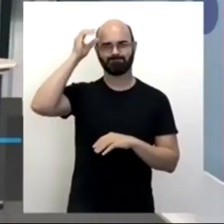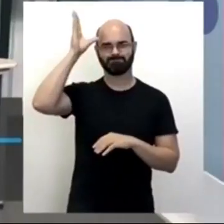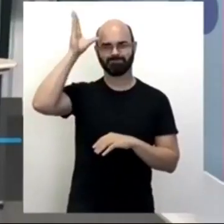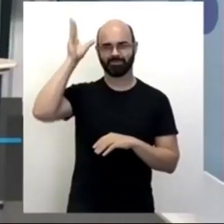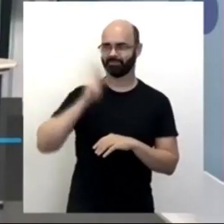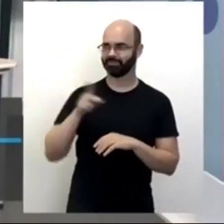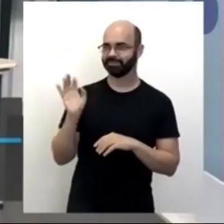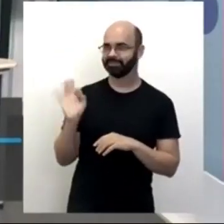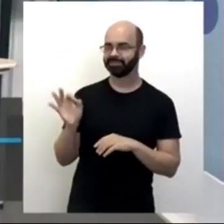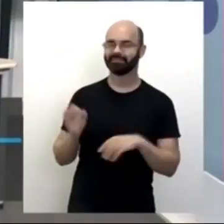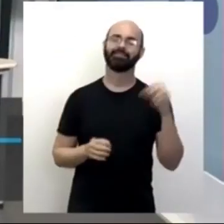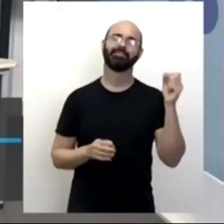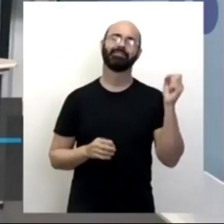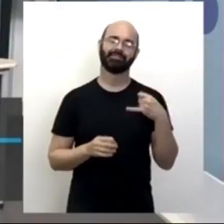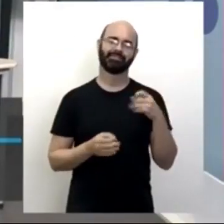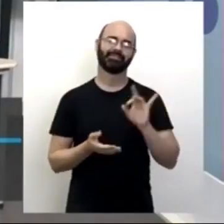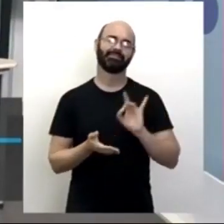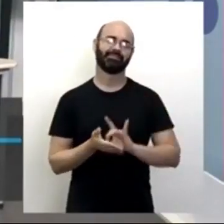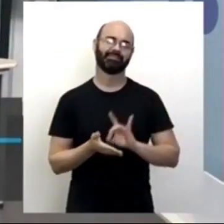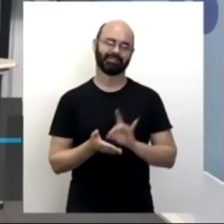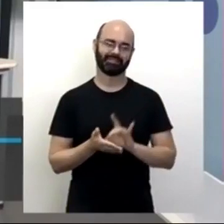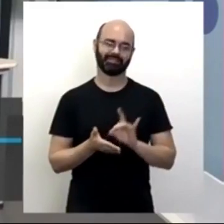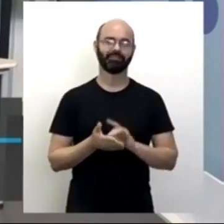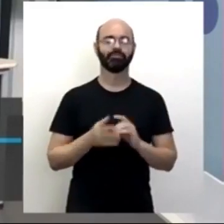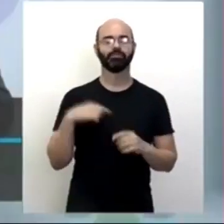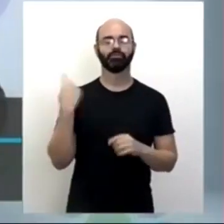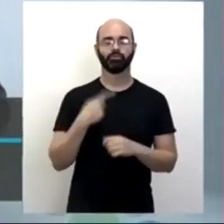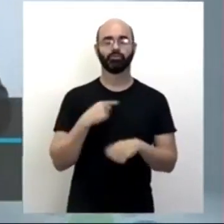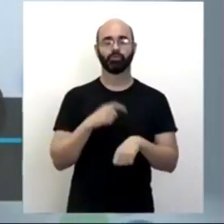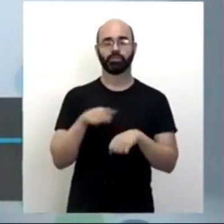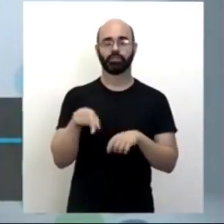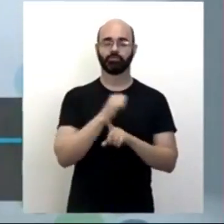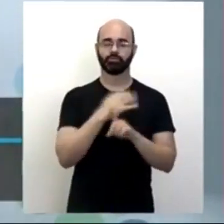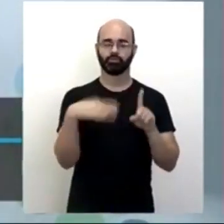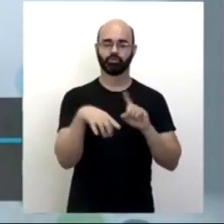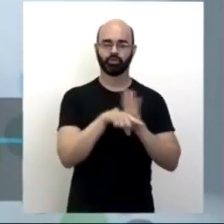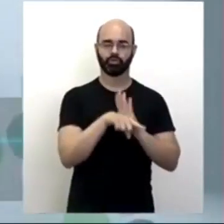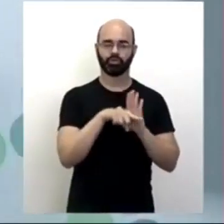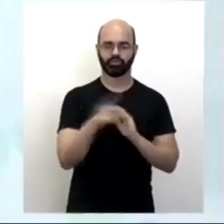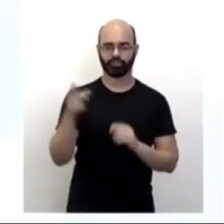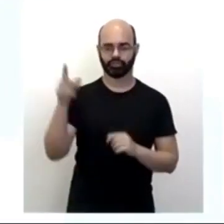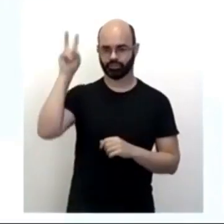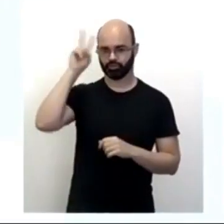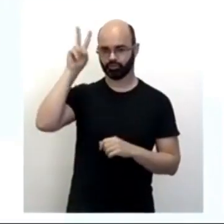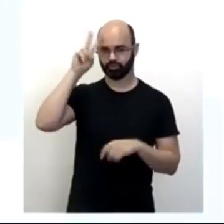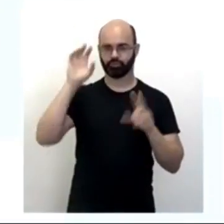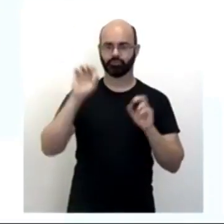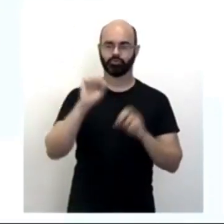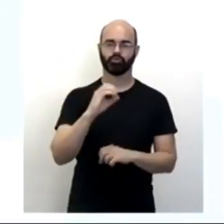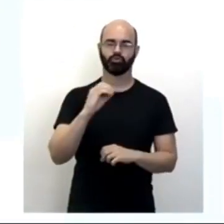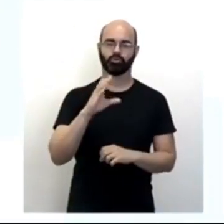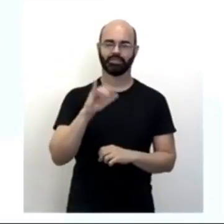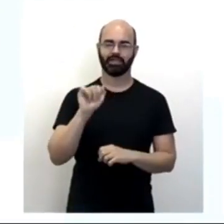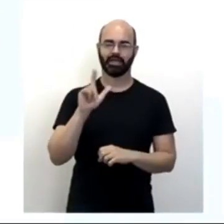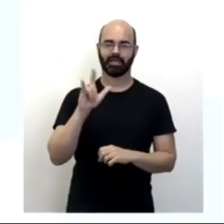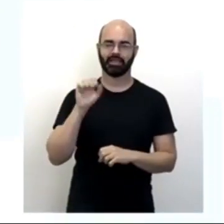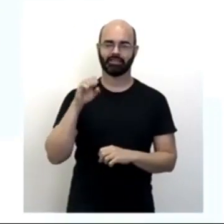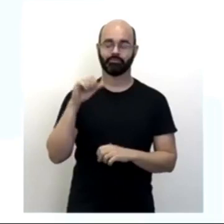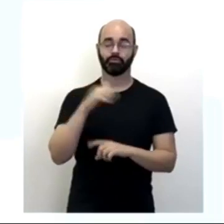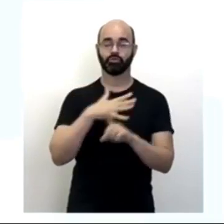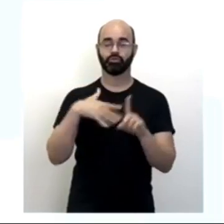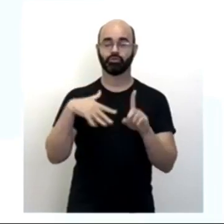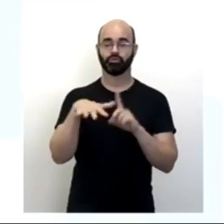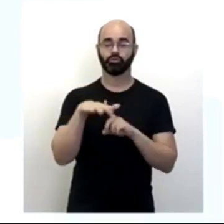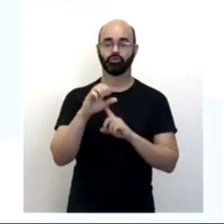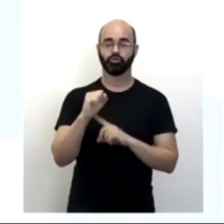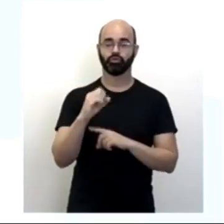E o nosso tema, como eu tinha falado, já que tem a ver com sociologia e história, são socialismos. A gente vai falar de um conceito